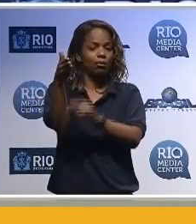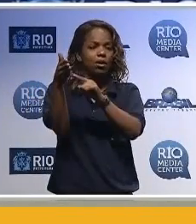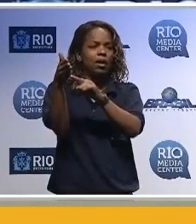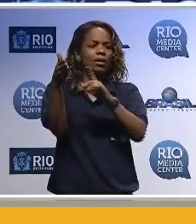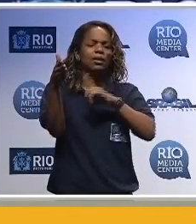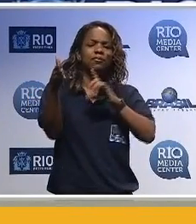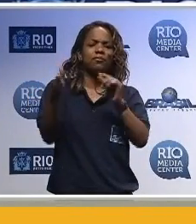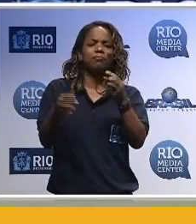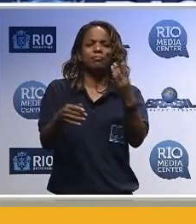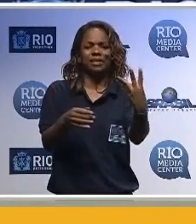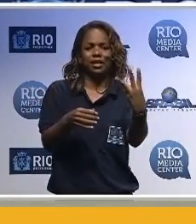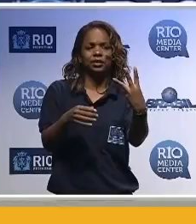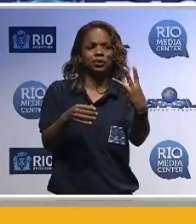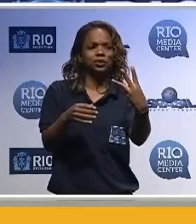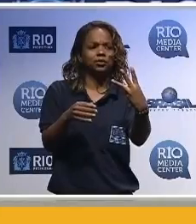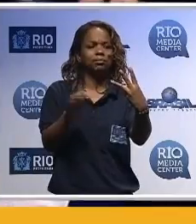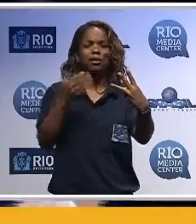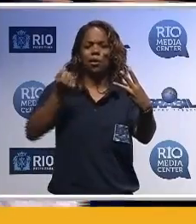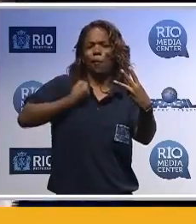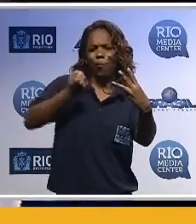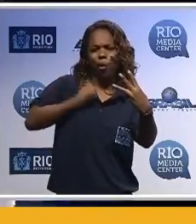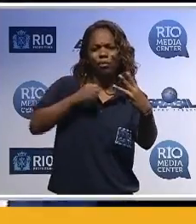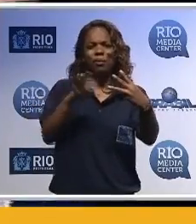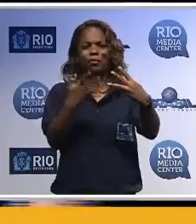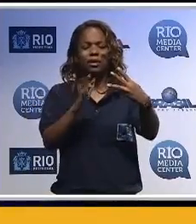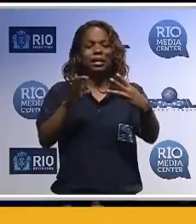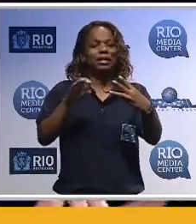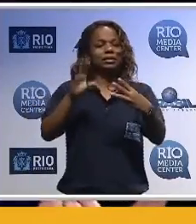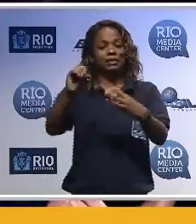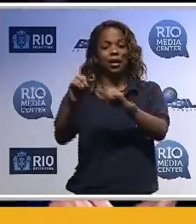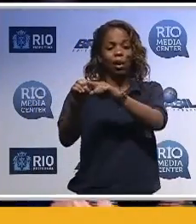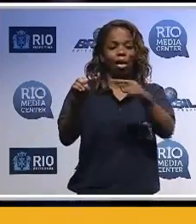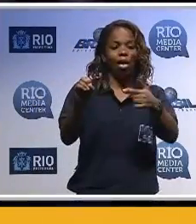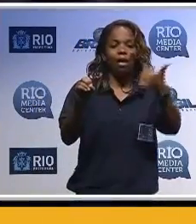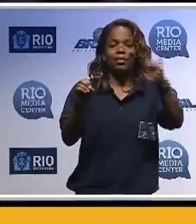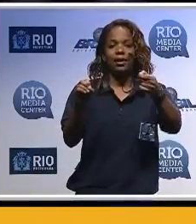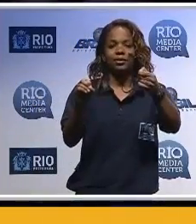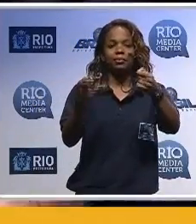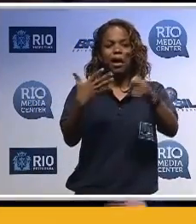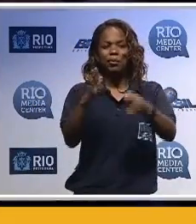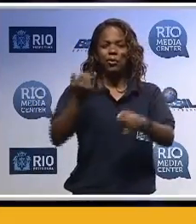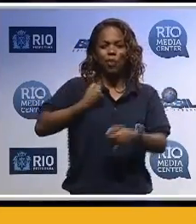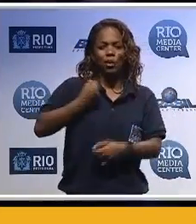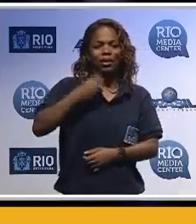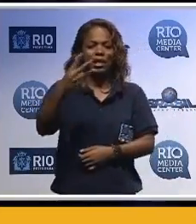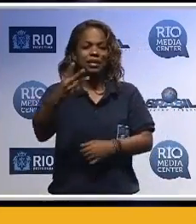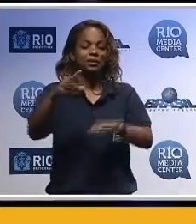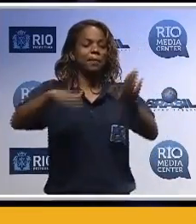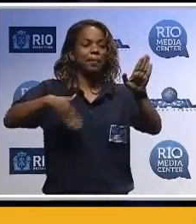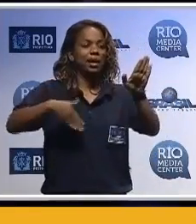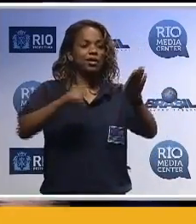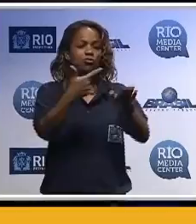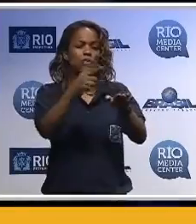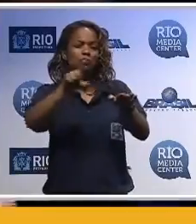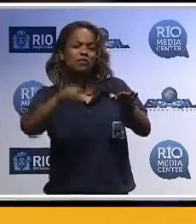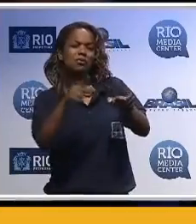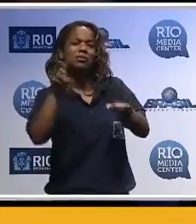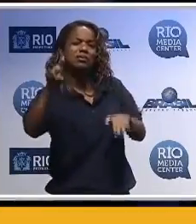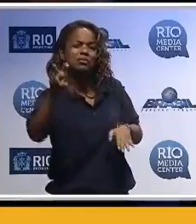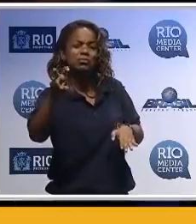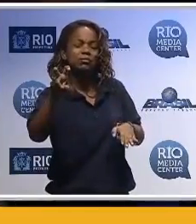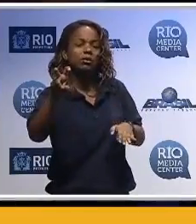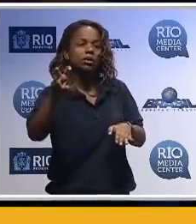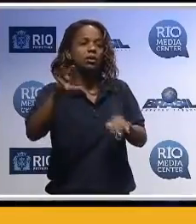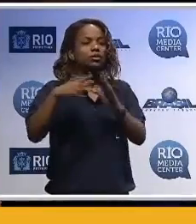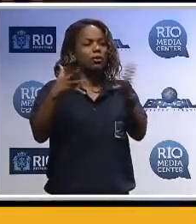média de 3, a pontuação que vai de 0 a 10, a média é 3. Das praias, a média 2,5. Então, tudo